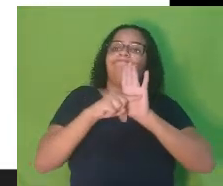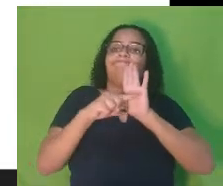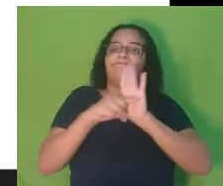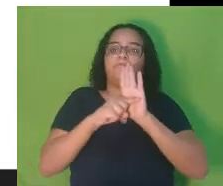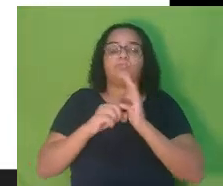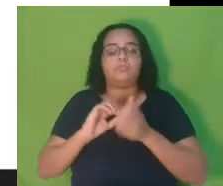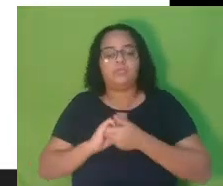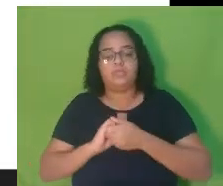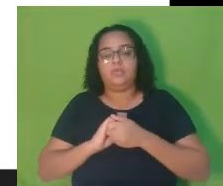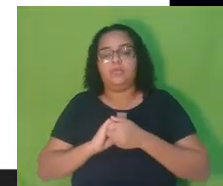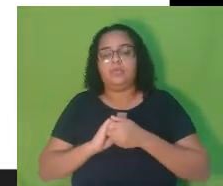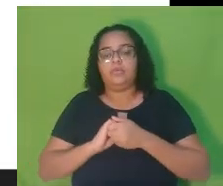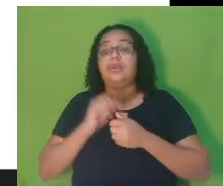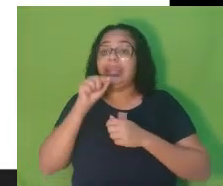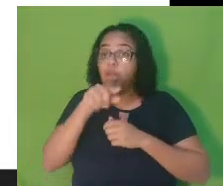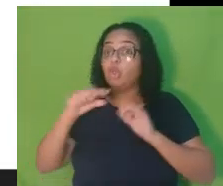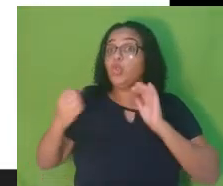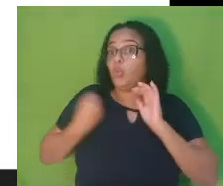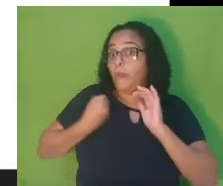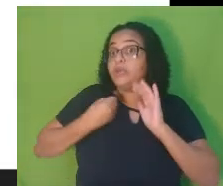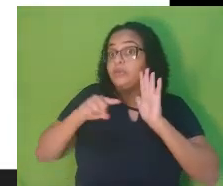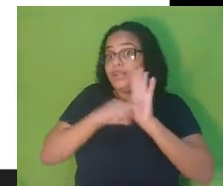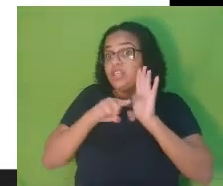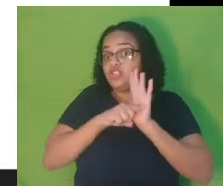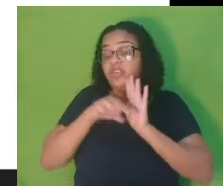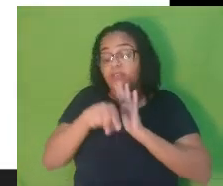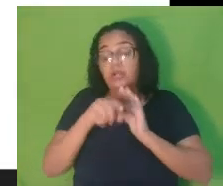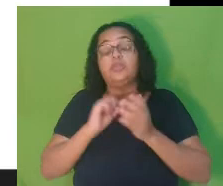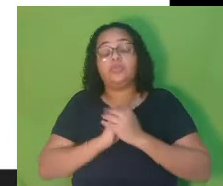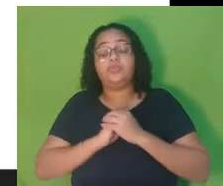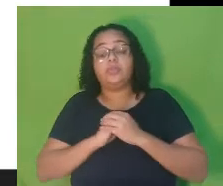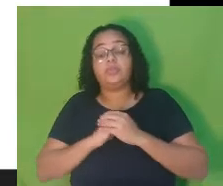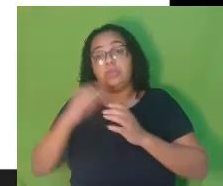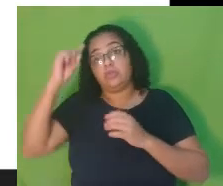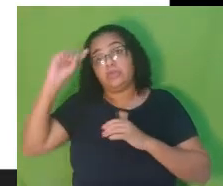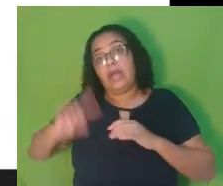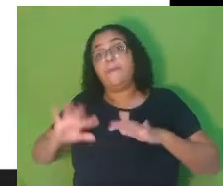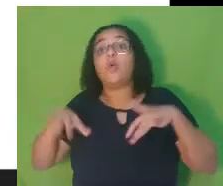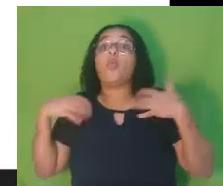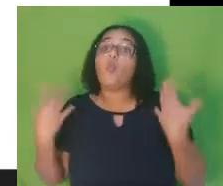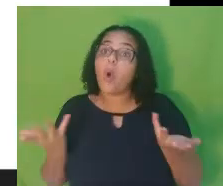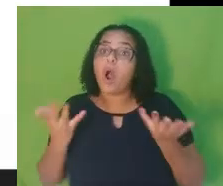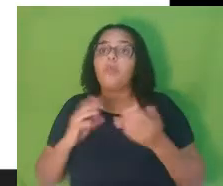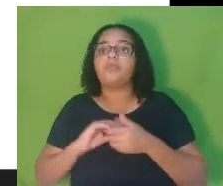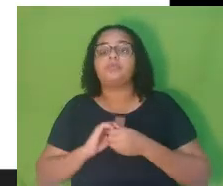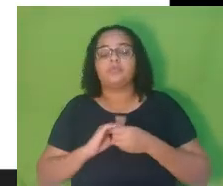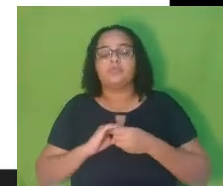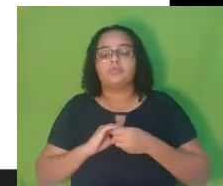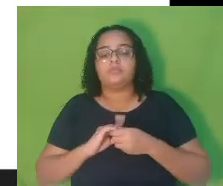né? Então, neste número negativo aqui, que a gente não sabe qual é,